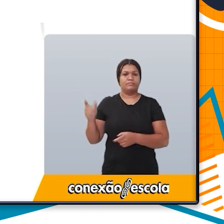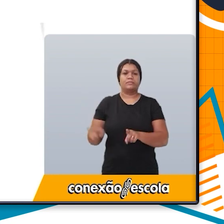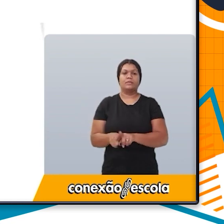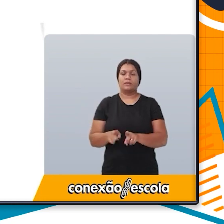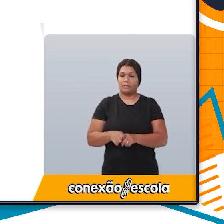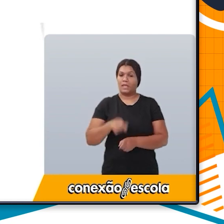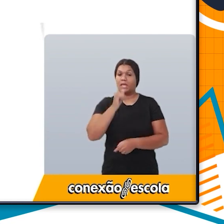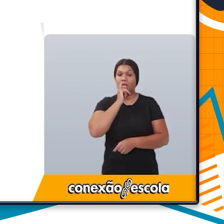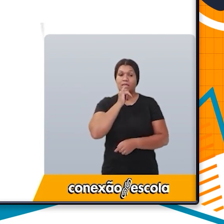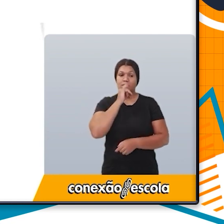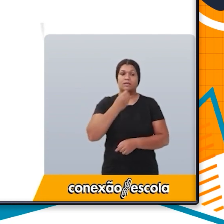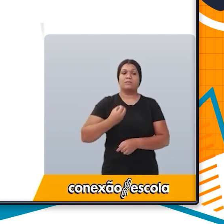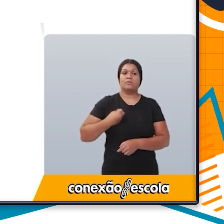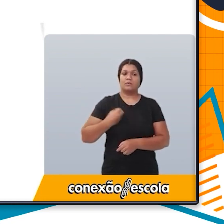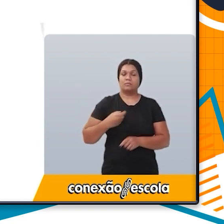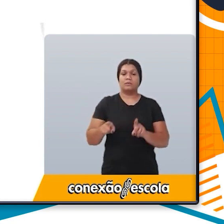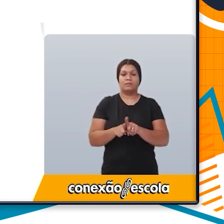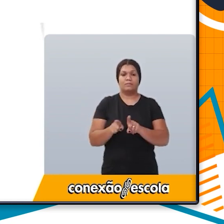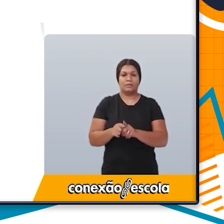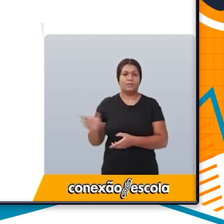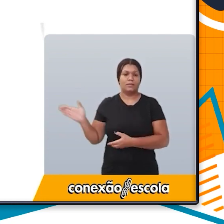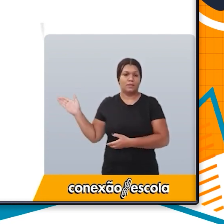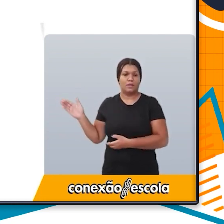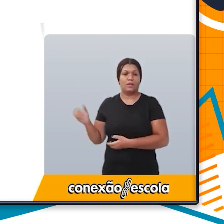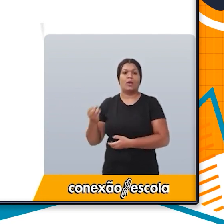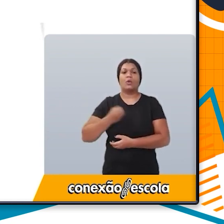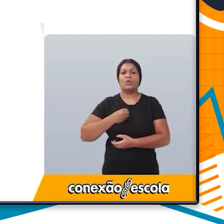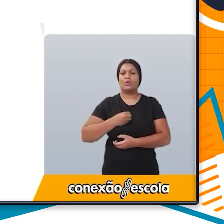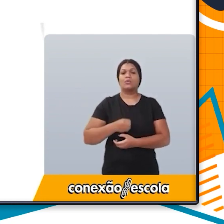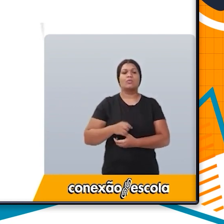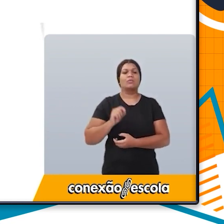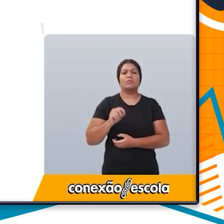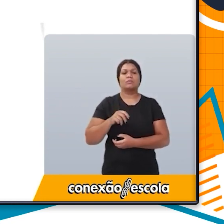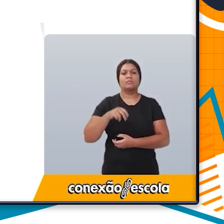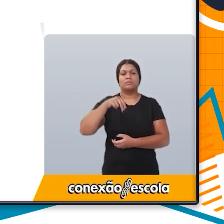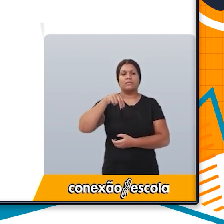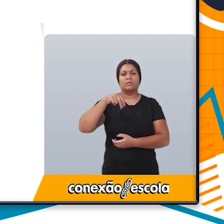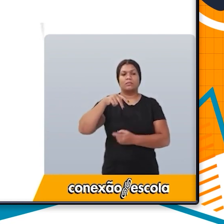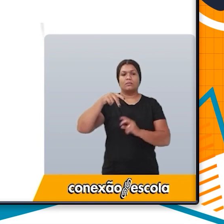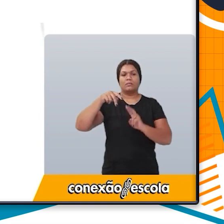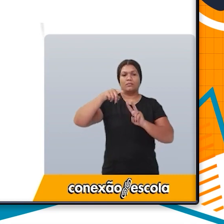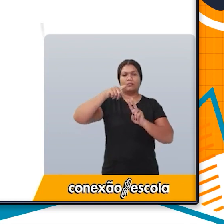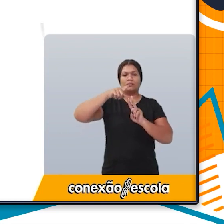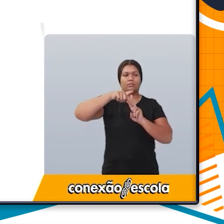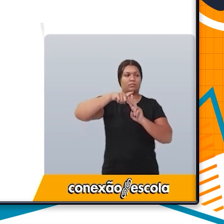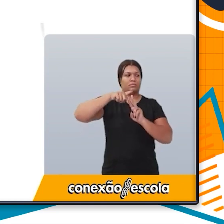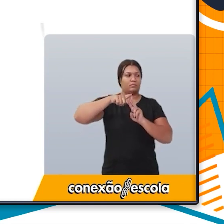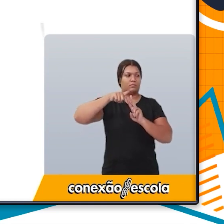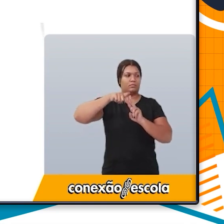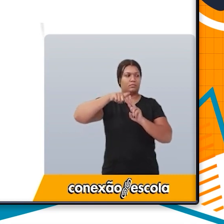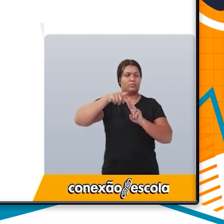número irracional. E o número π também é um número irracional.